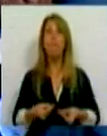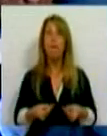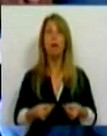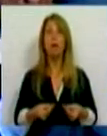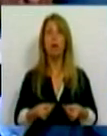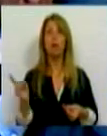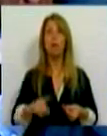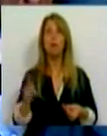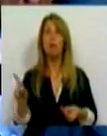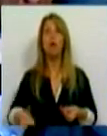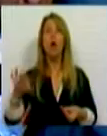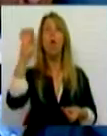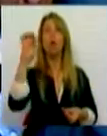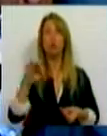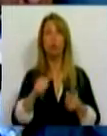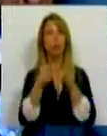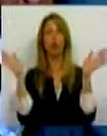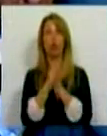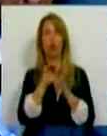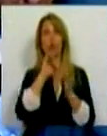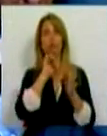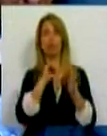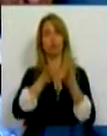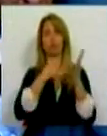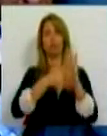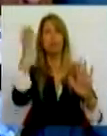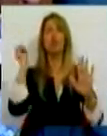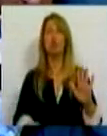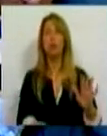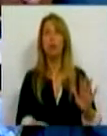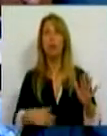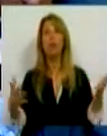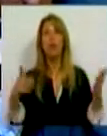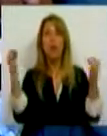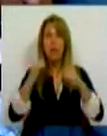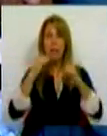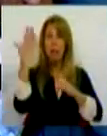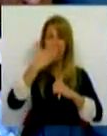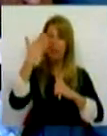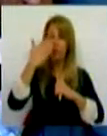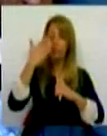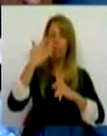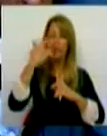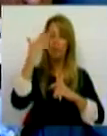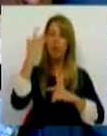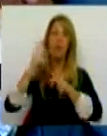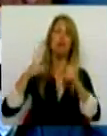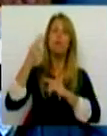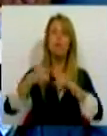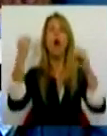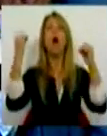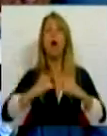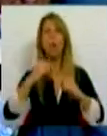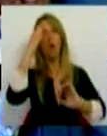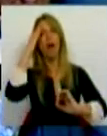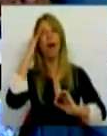8 e todas chumbadas. E é acordado, diz depois, que entenderam que deviam prorrogar